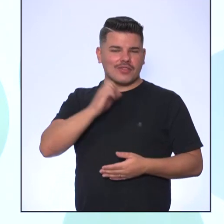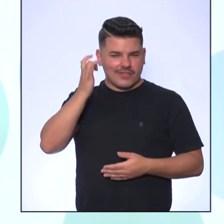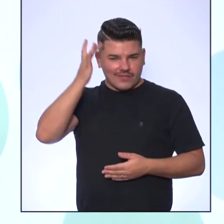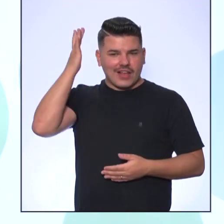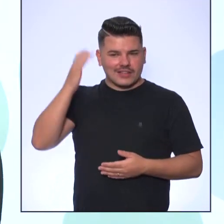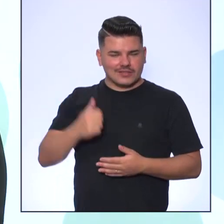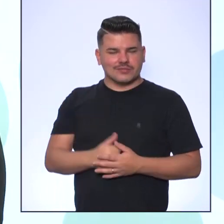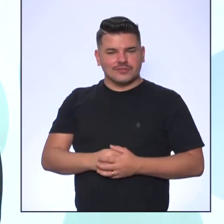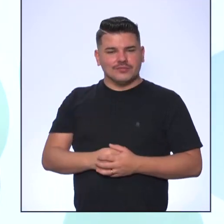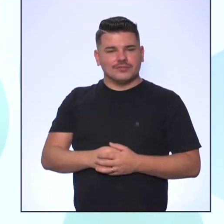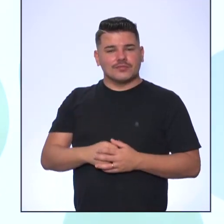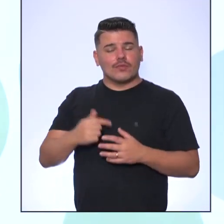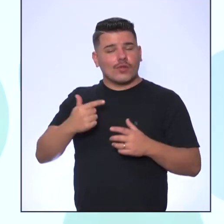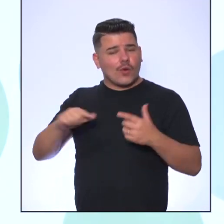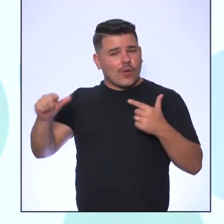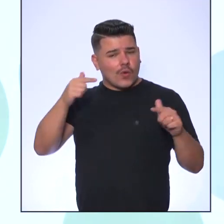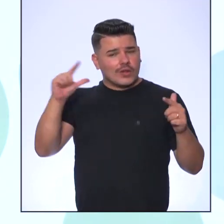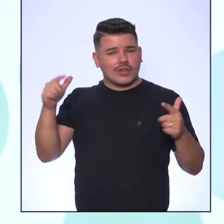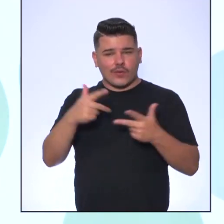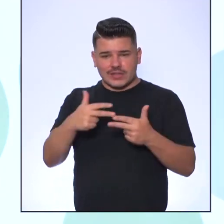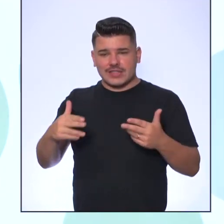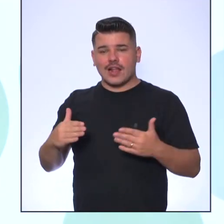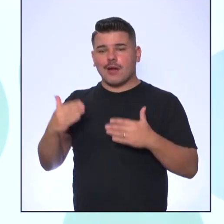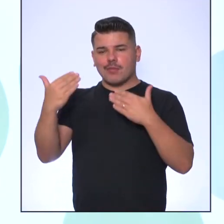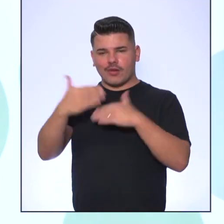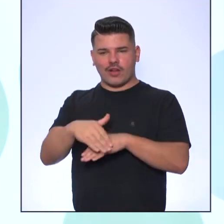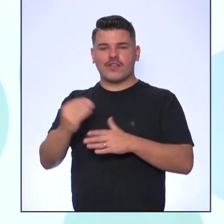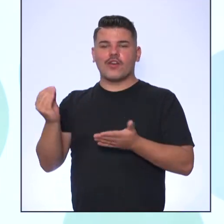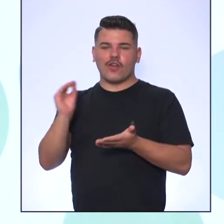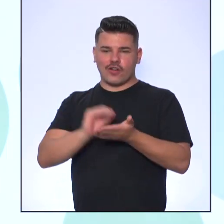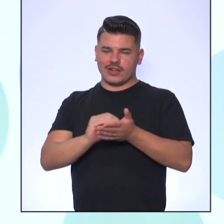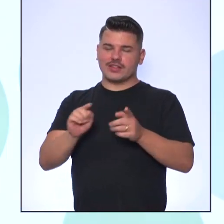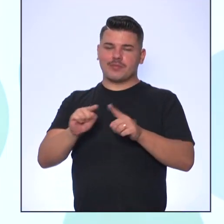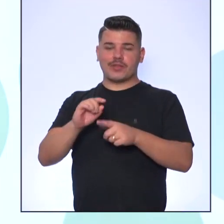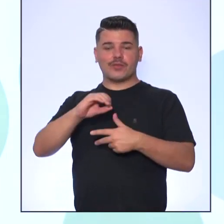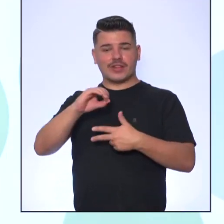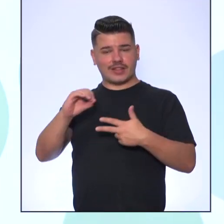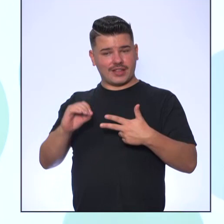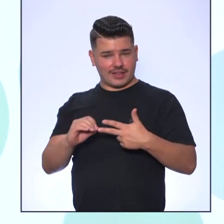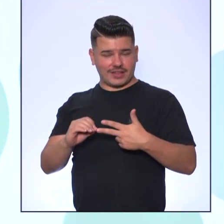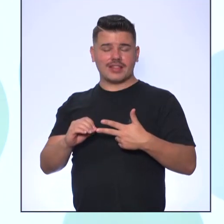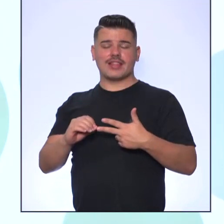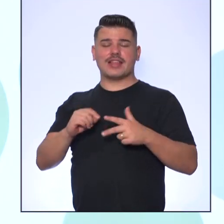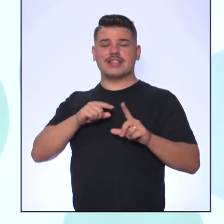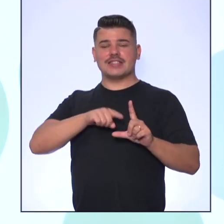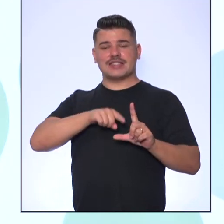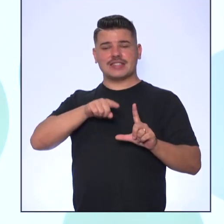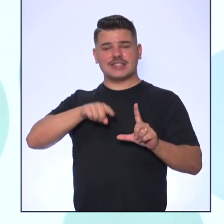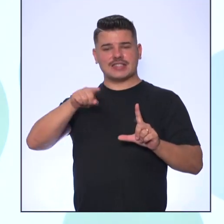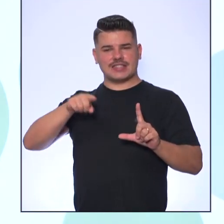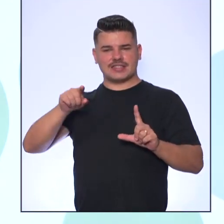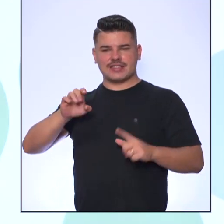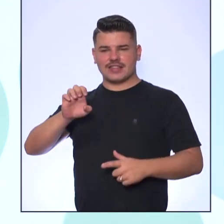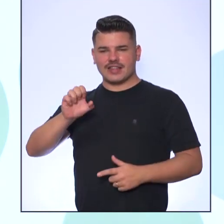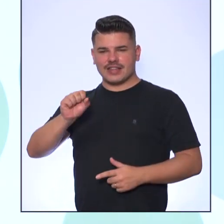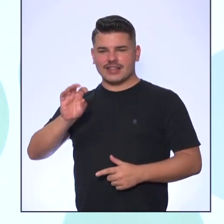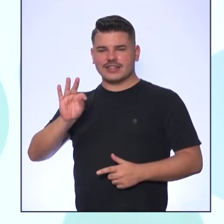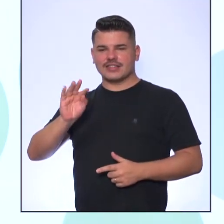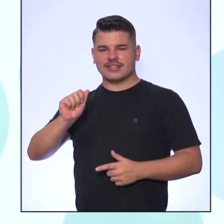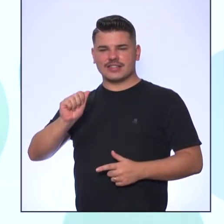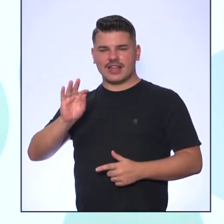né? Outros conceitos que costumam cair muito na prova do Enem, né, estatística, né? Estatística na forma de